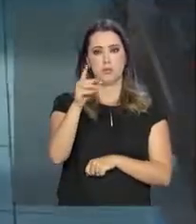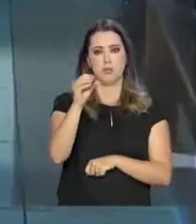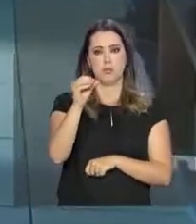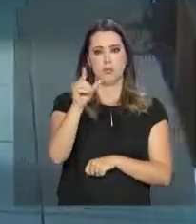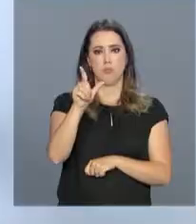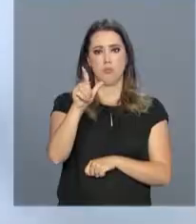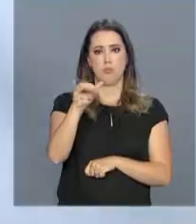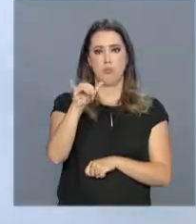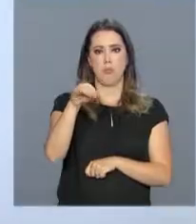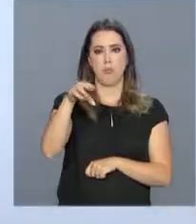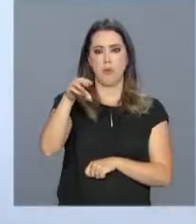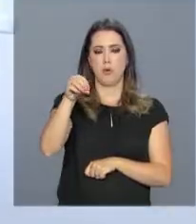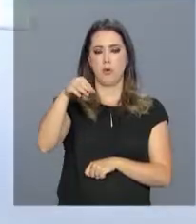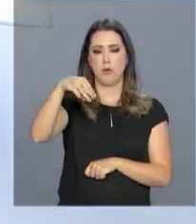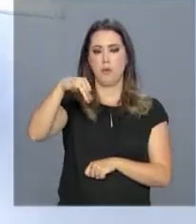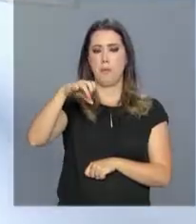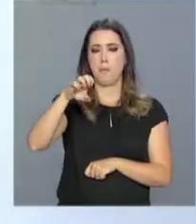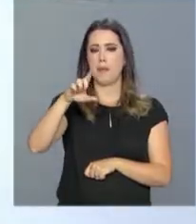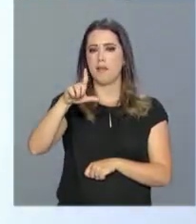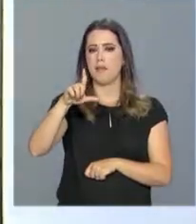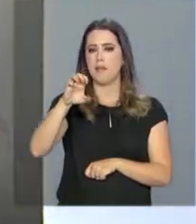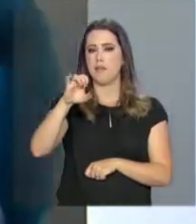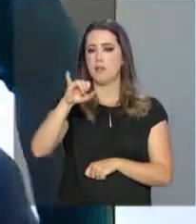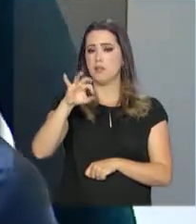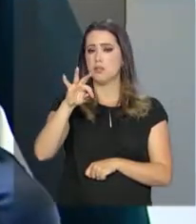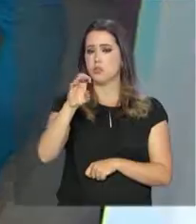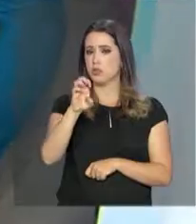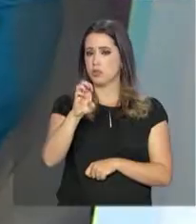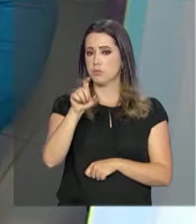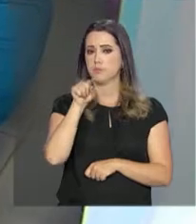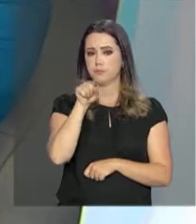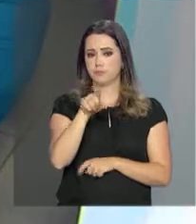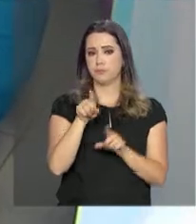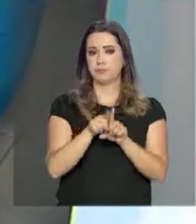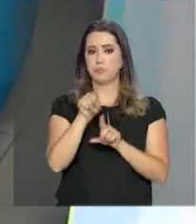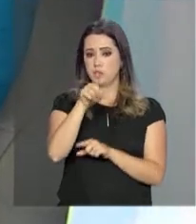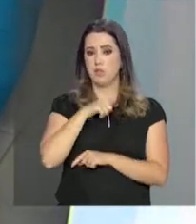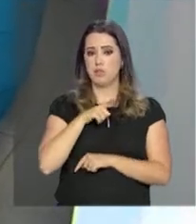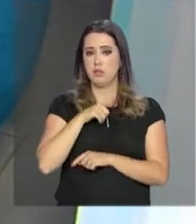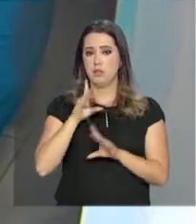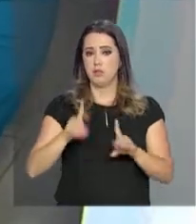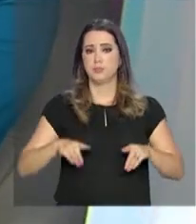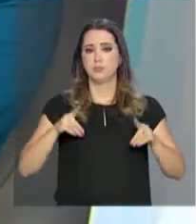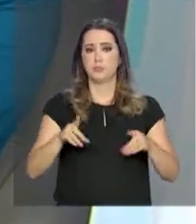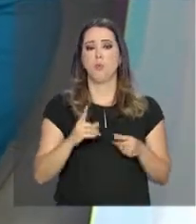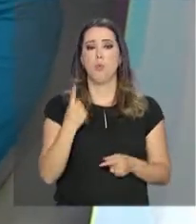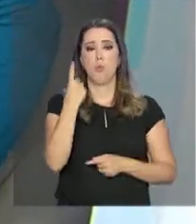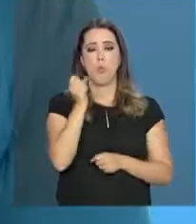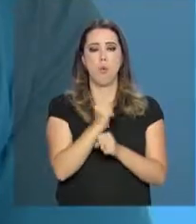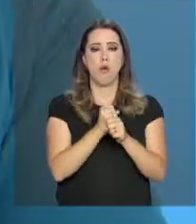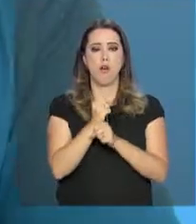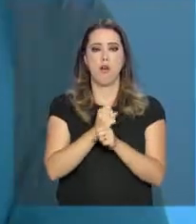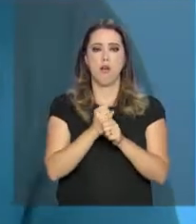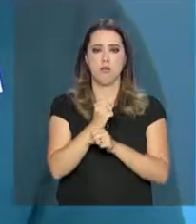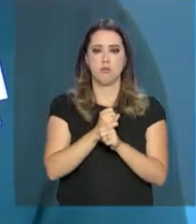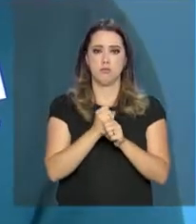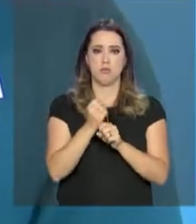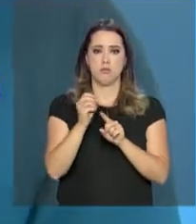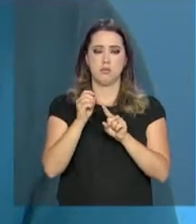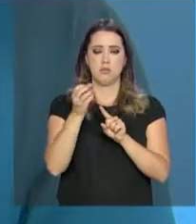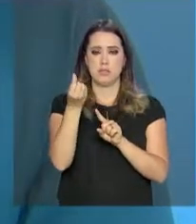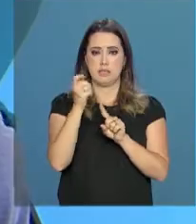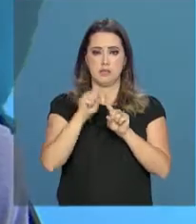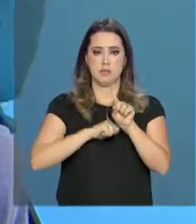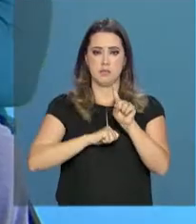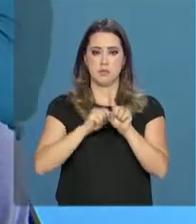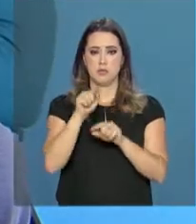paraolímpico ariosvaldo que teve paralisia infantil quando tinha apenas um ano e seis meses de idade hoje aos 41